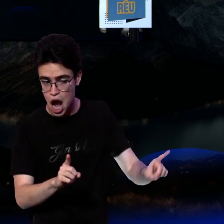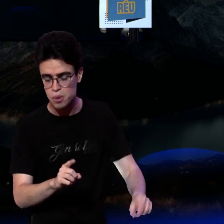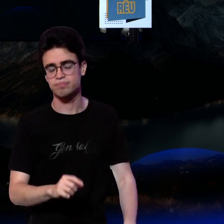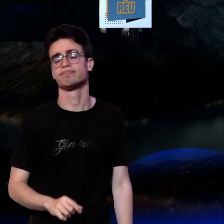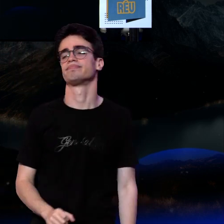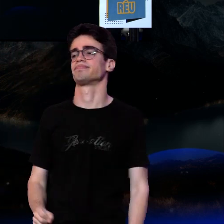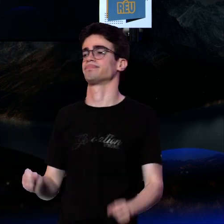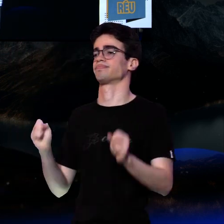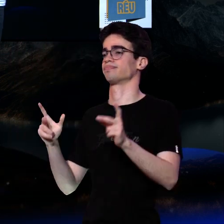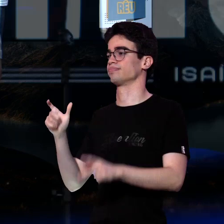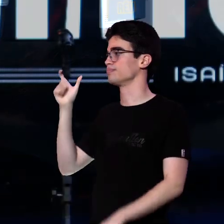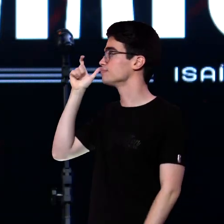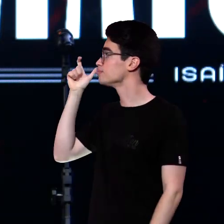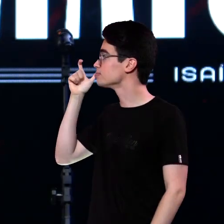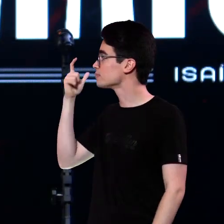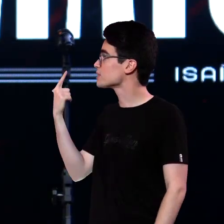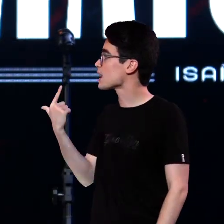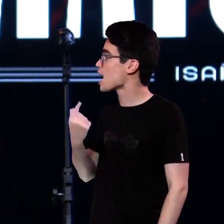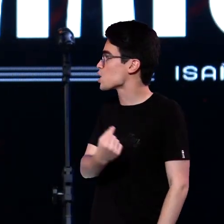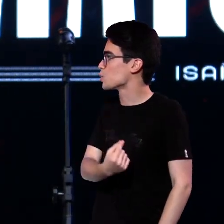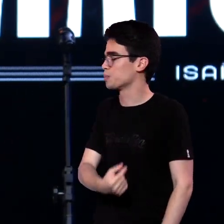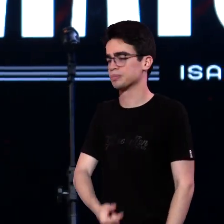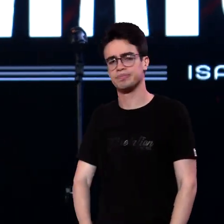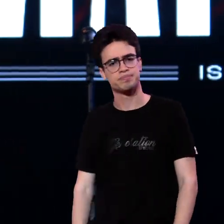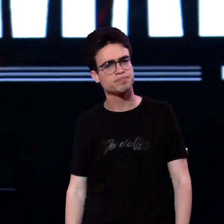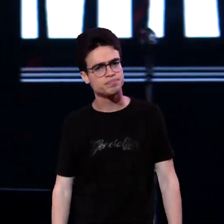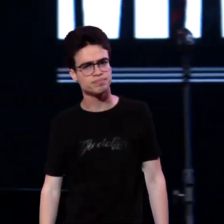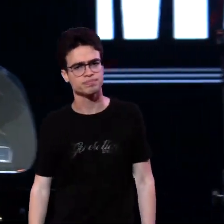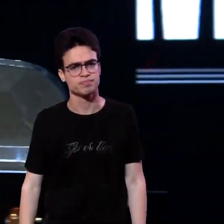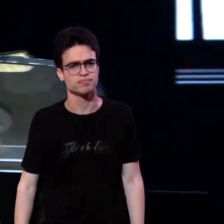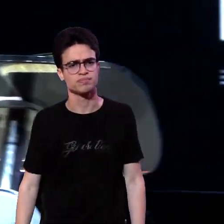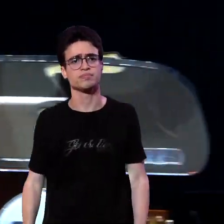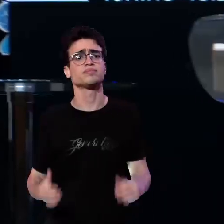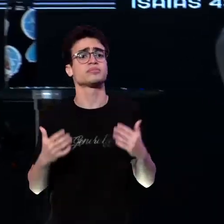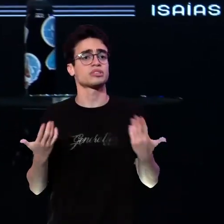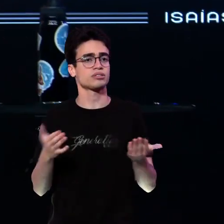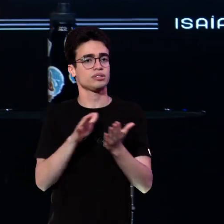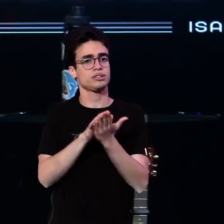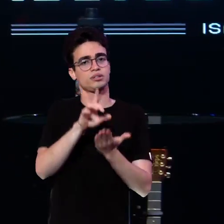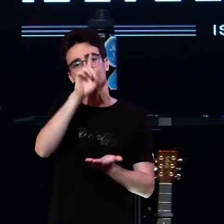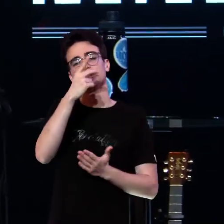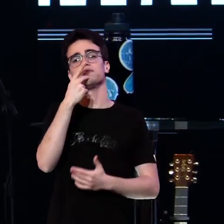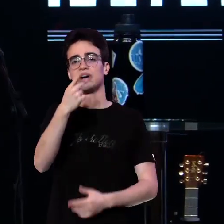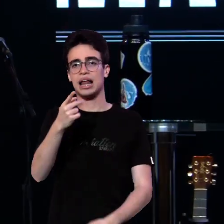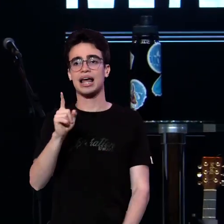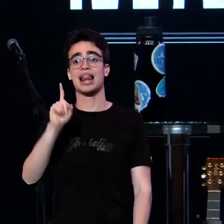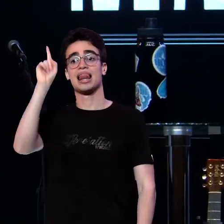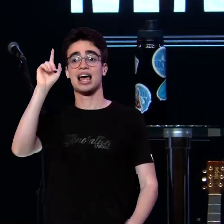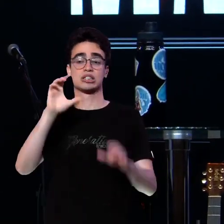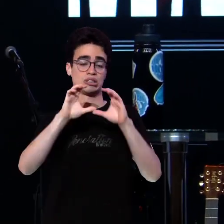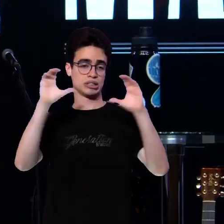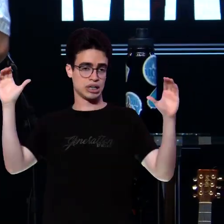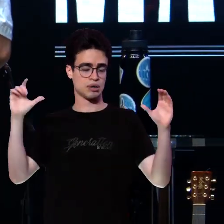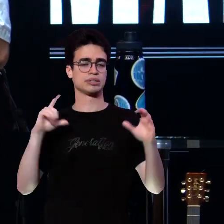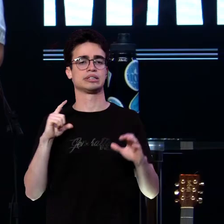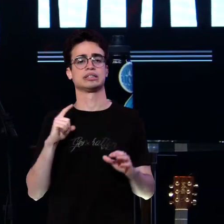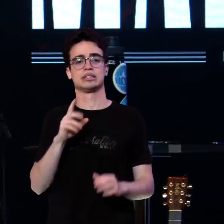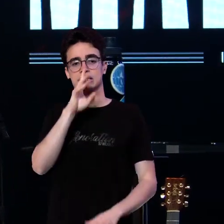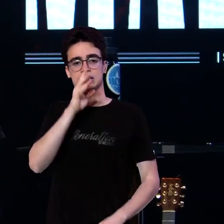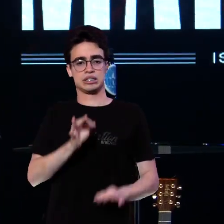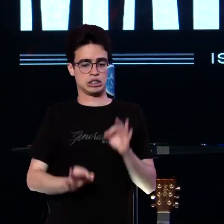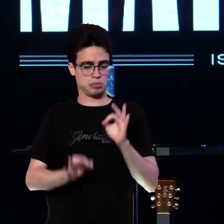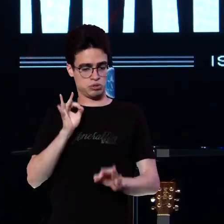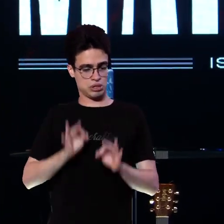da presença do Senhor. A Bíblia fala do tribunal celeste. Ela fala que aparece